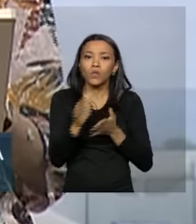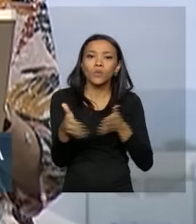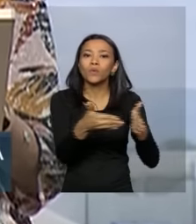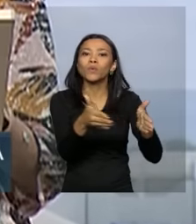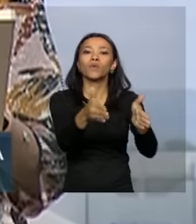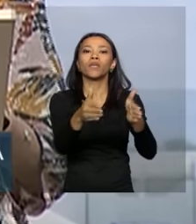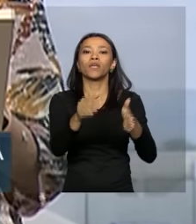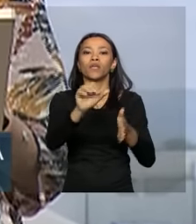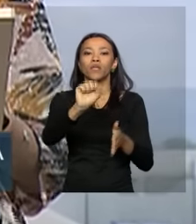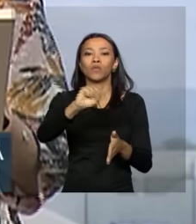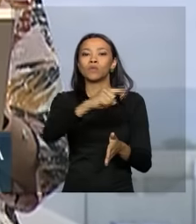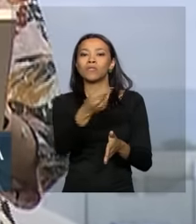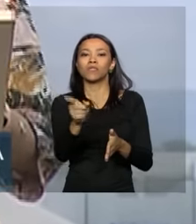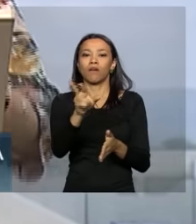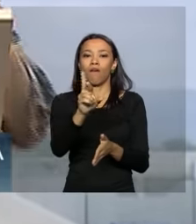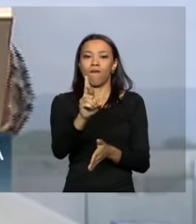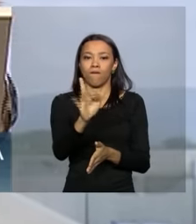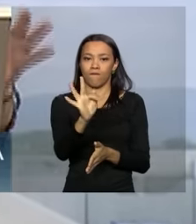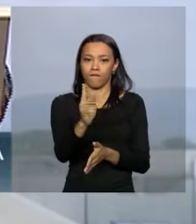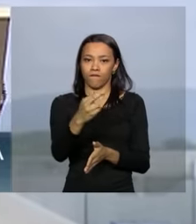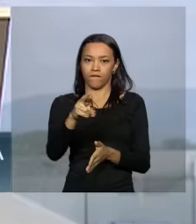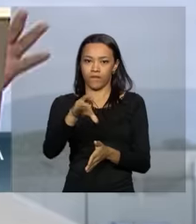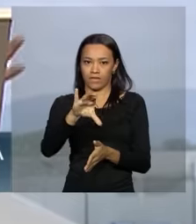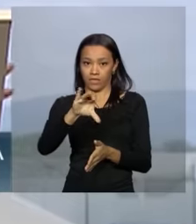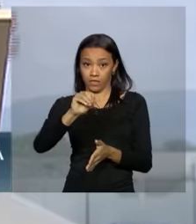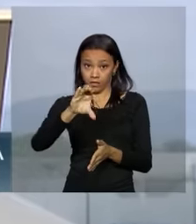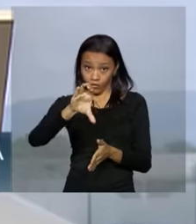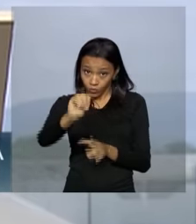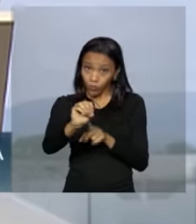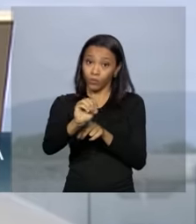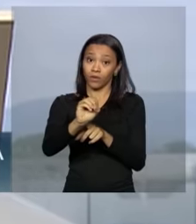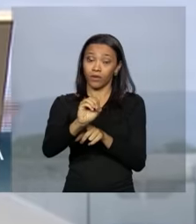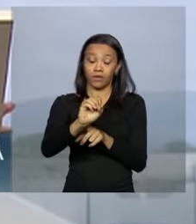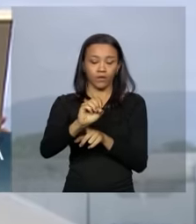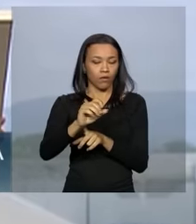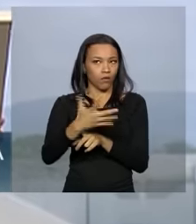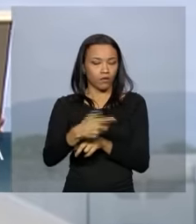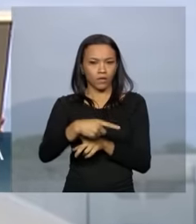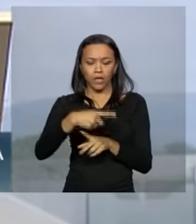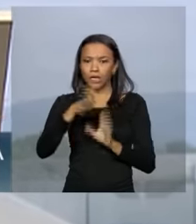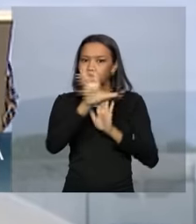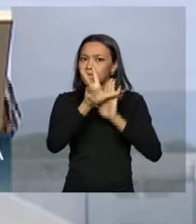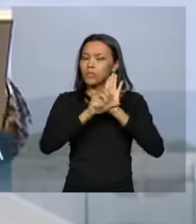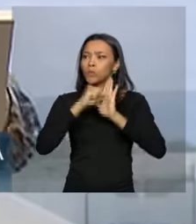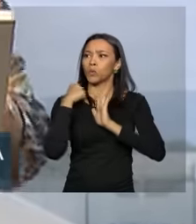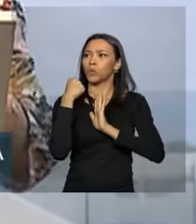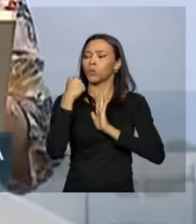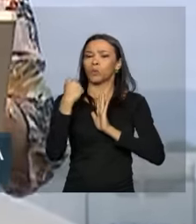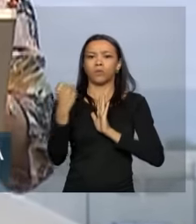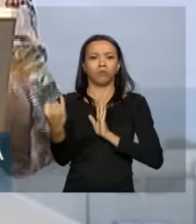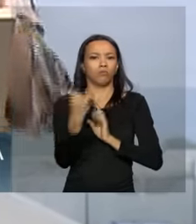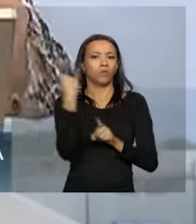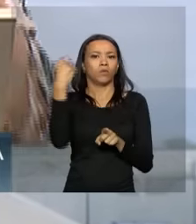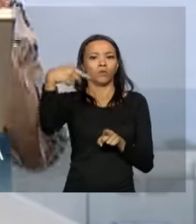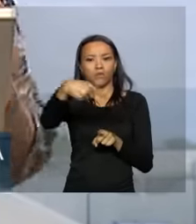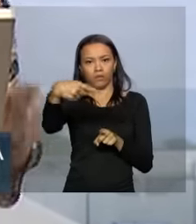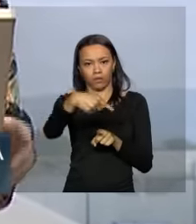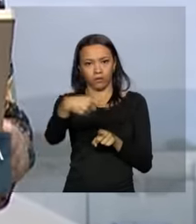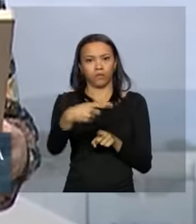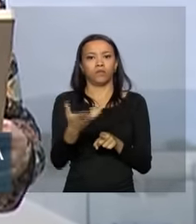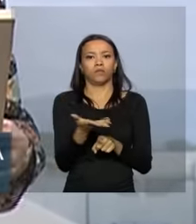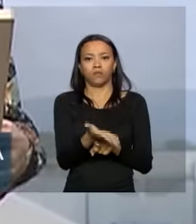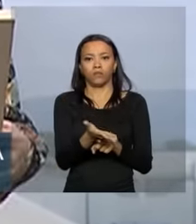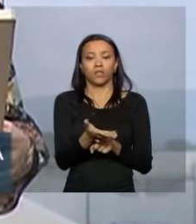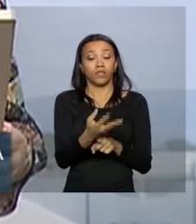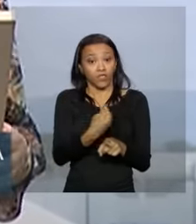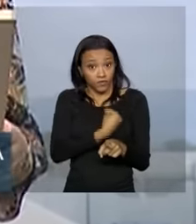O rio São Francisco é sinônimo para todos nós de condições